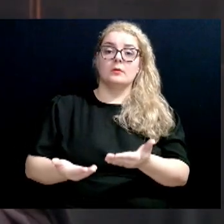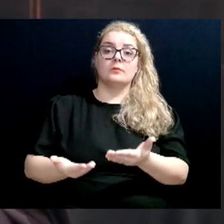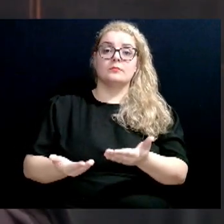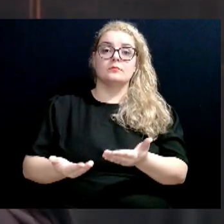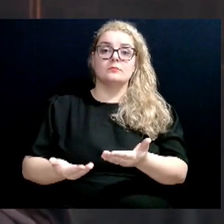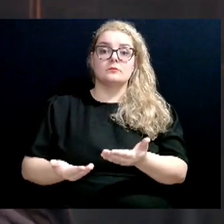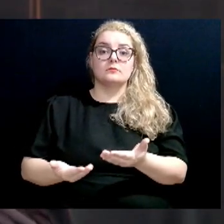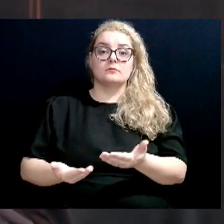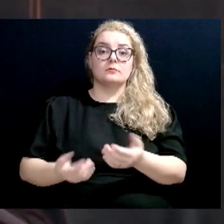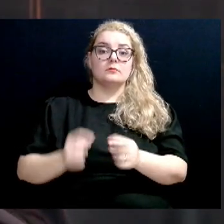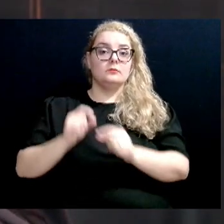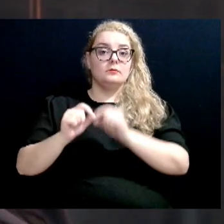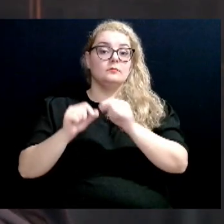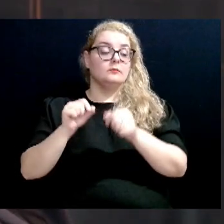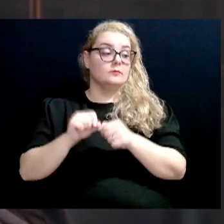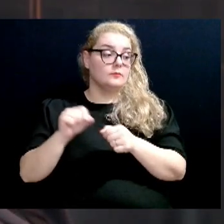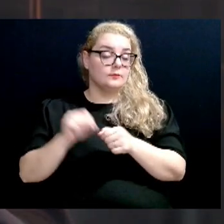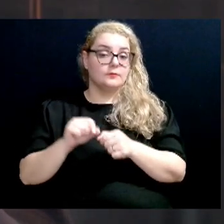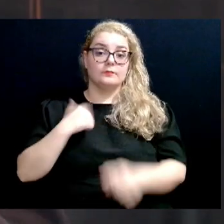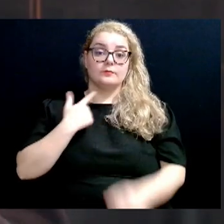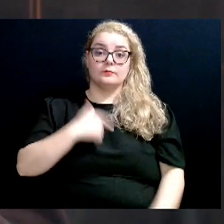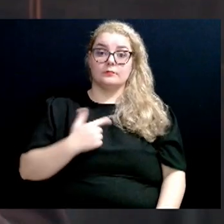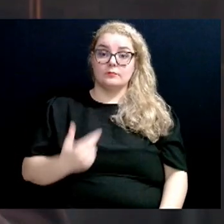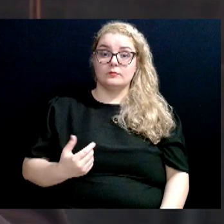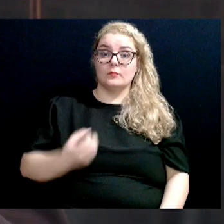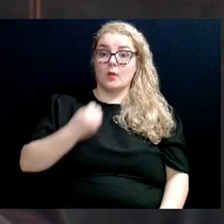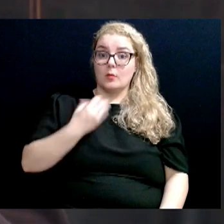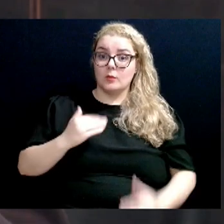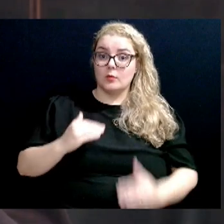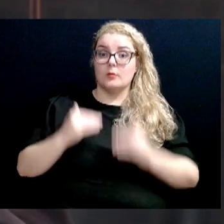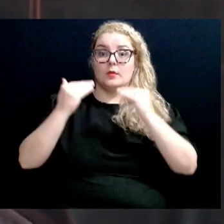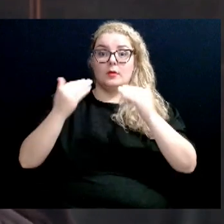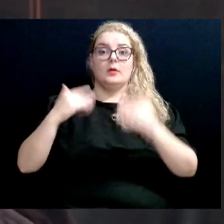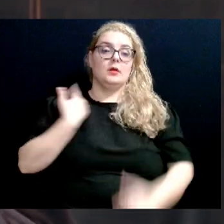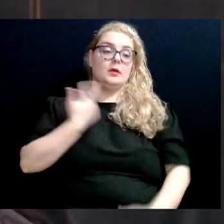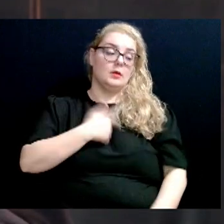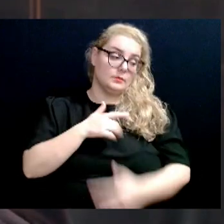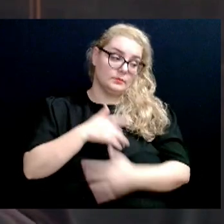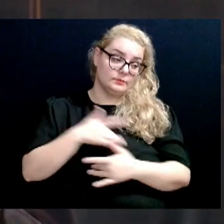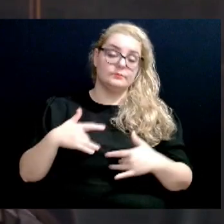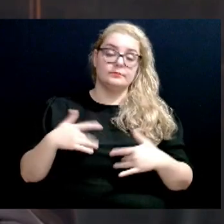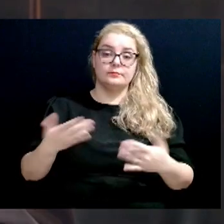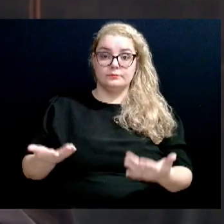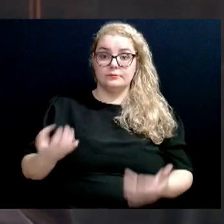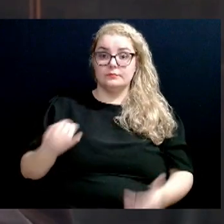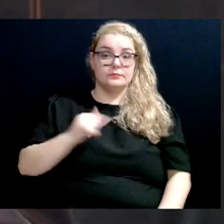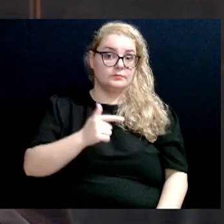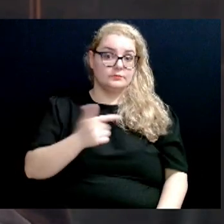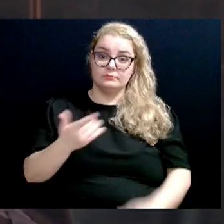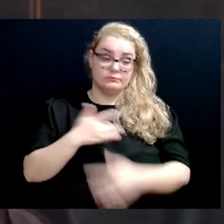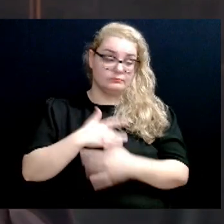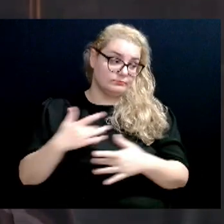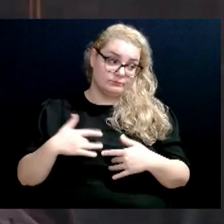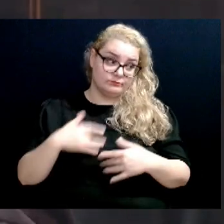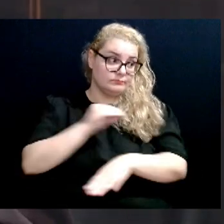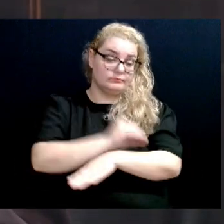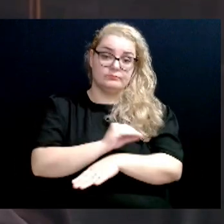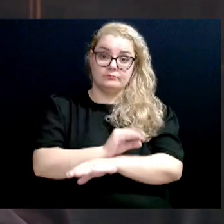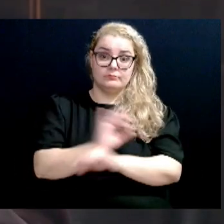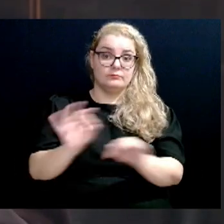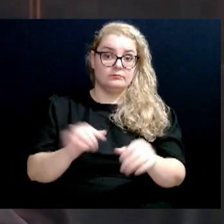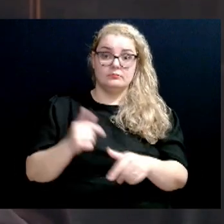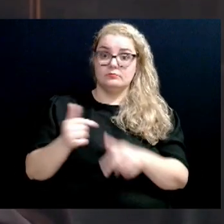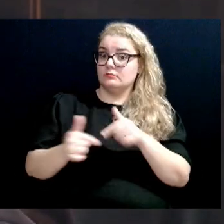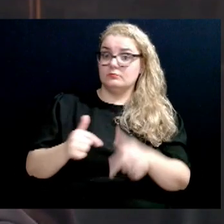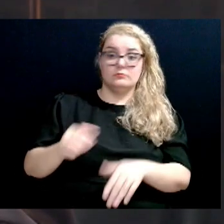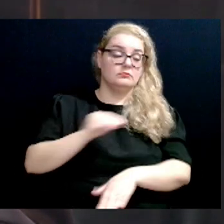está fazendo para o nosso bem mais precioso, que é a nossa saúde, né? Sem a nossa saúde, a gente não cuida de nada, a gente não trabalha, não cuida da